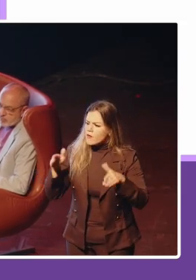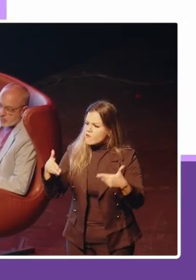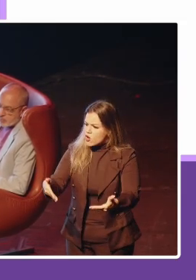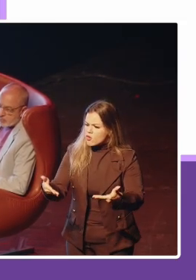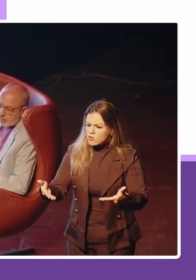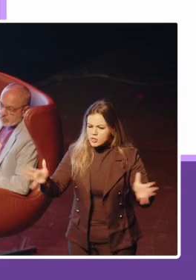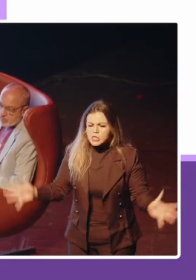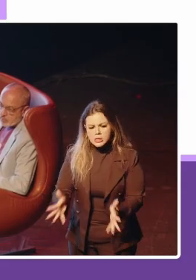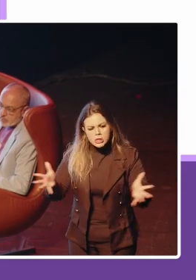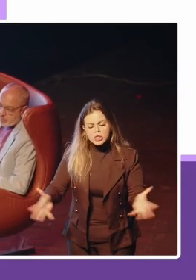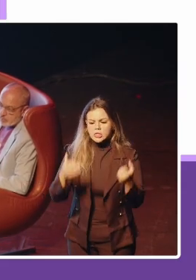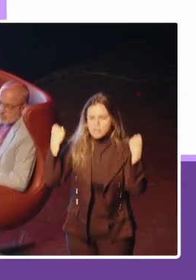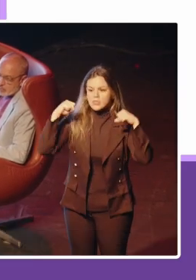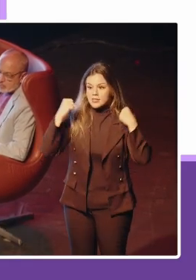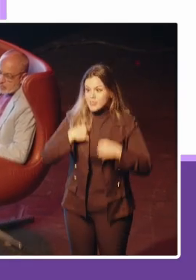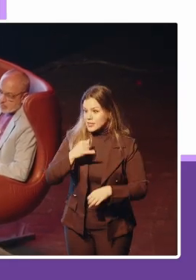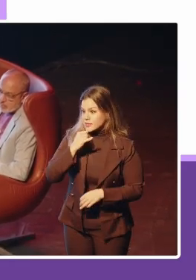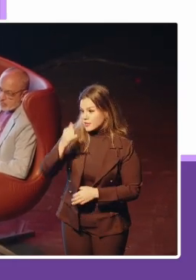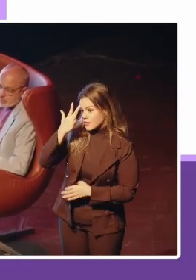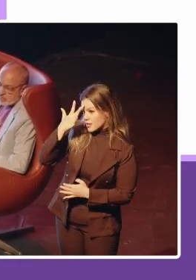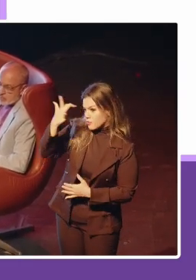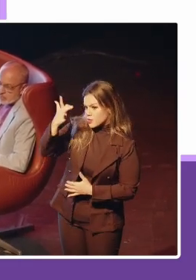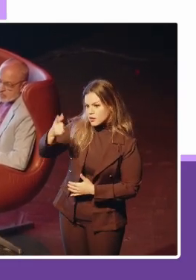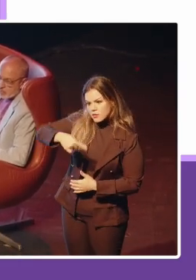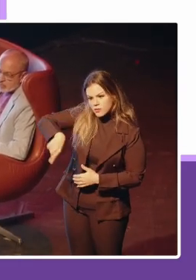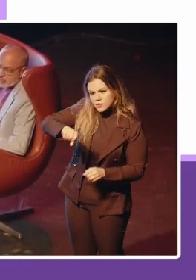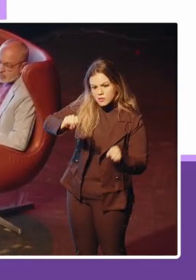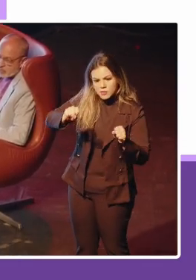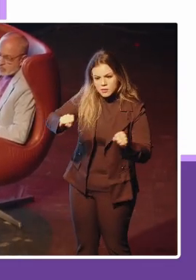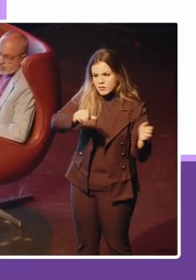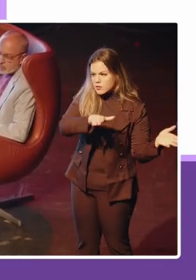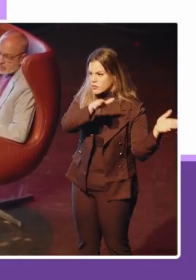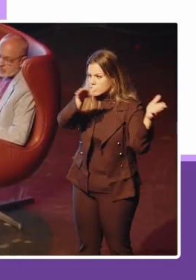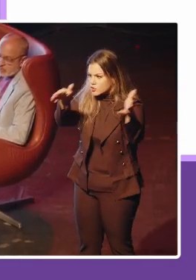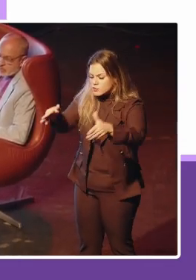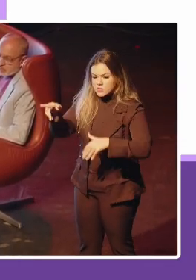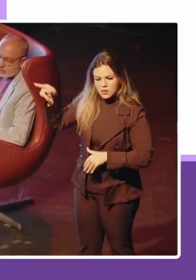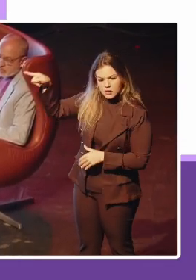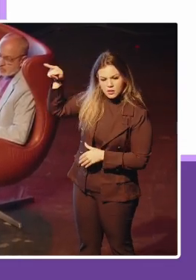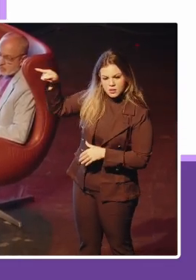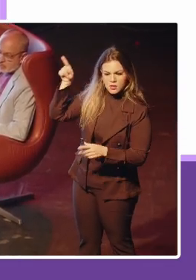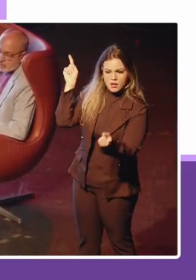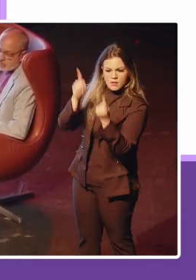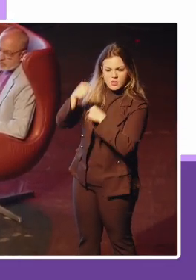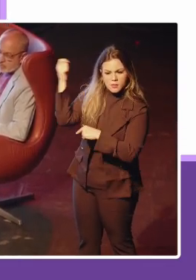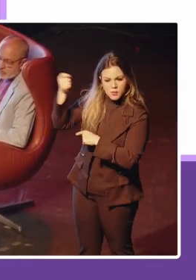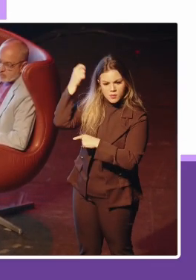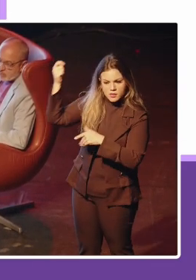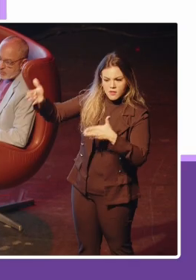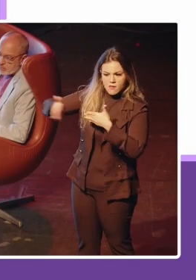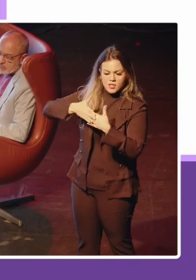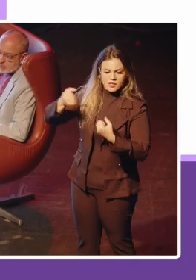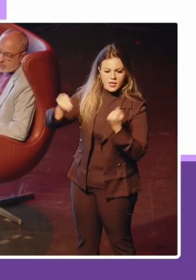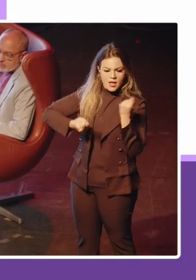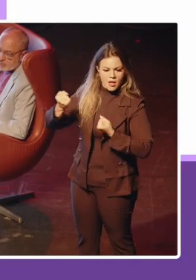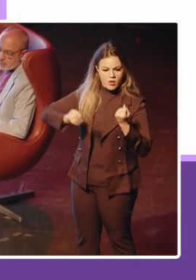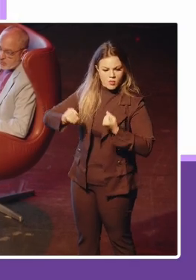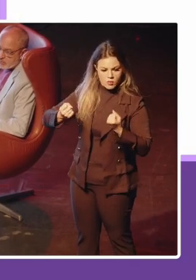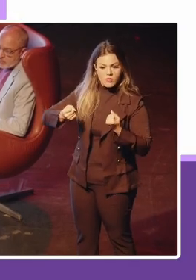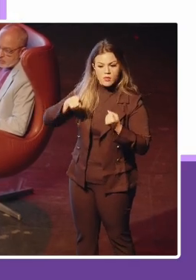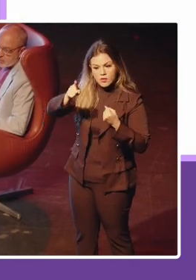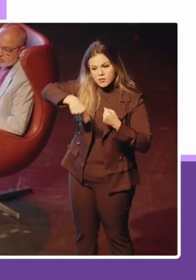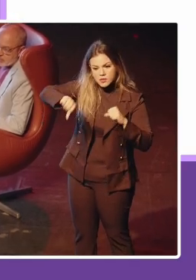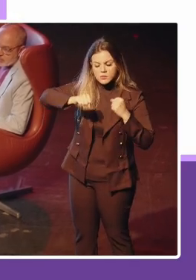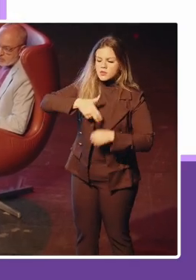a atividade física. Amanhã, todos vocês podem vir aqui na Paulista, que estará fechada para vocês praticarem atividade